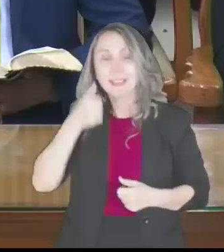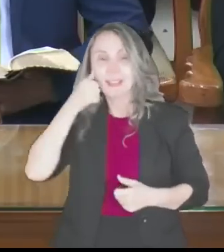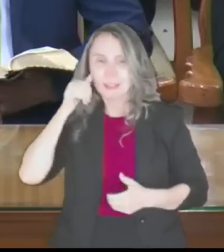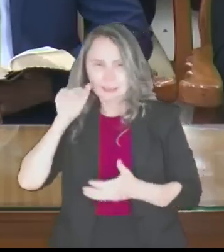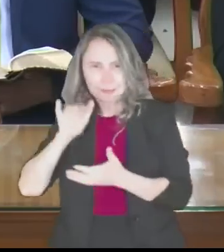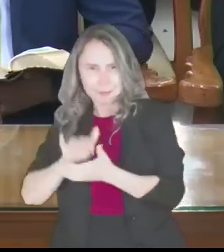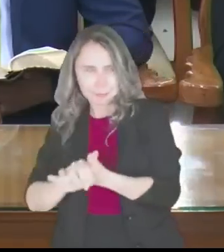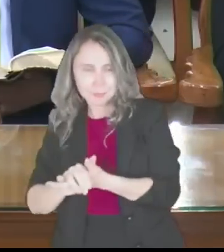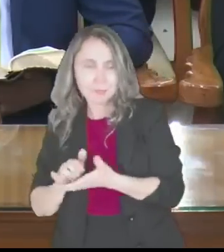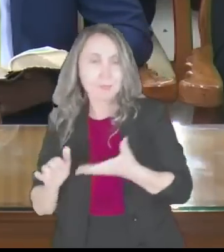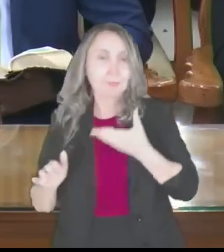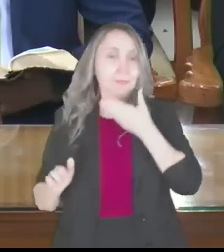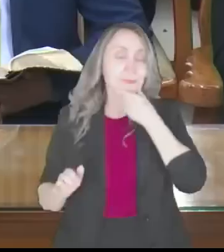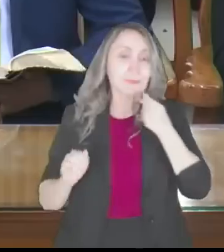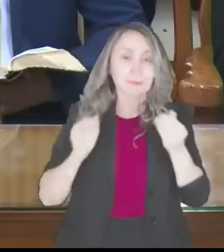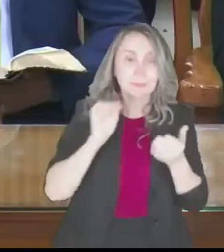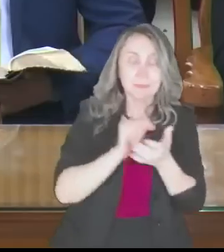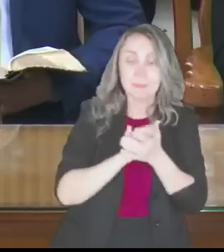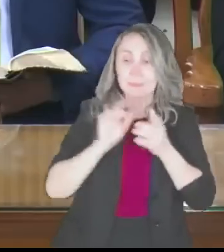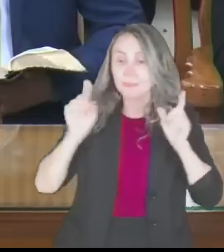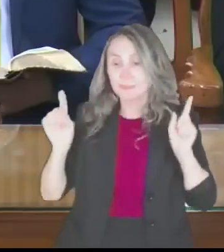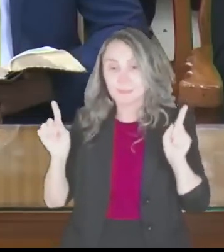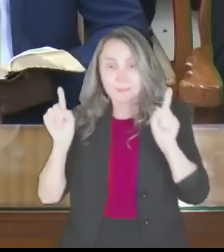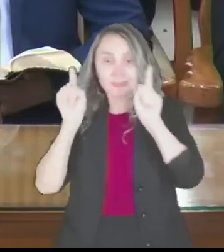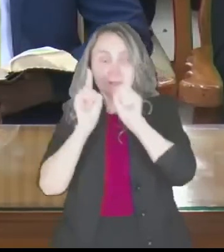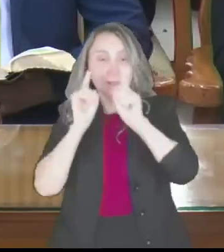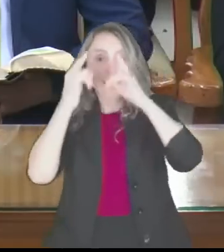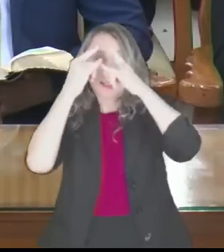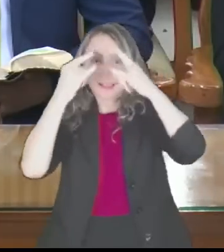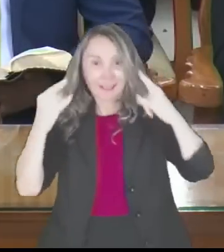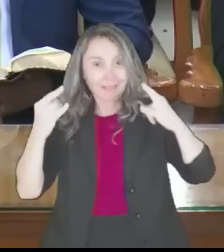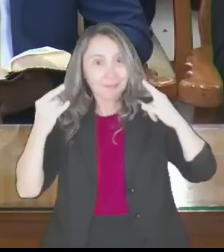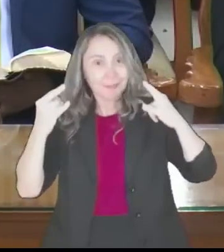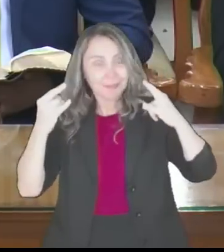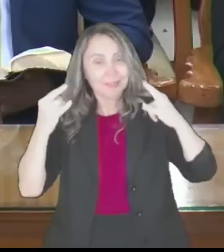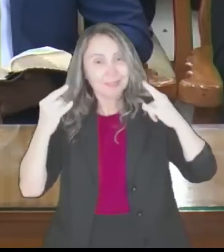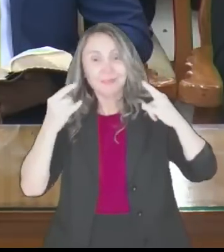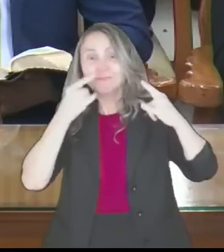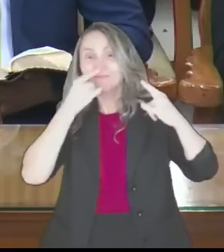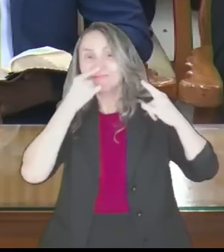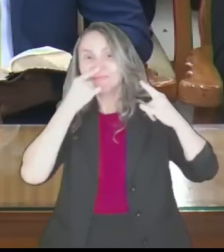Então tem crente que sabe de Jesus mais do que outros.